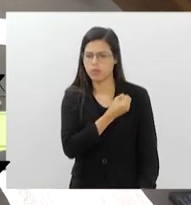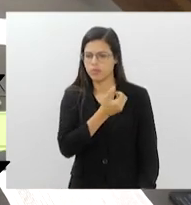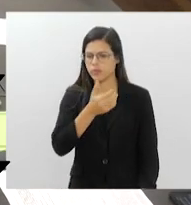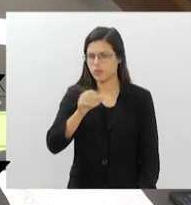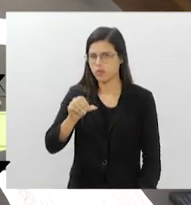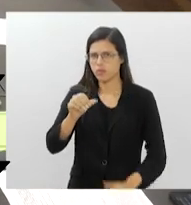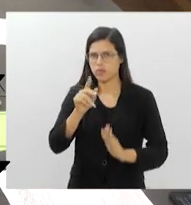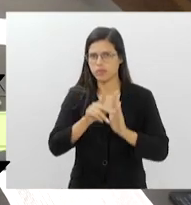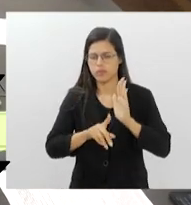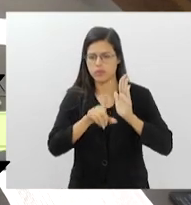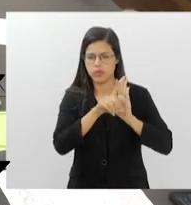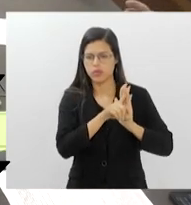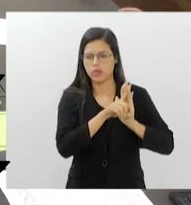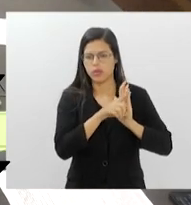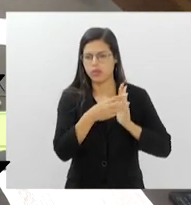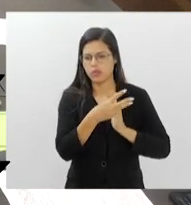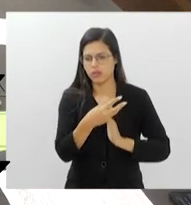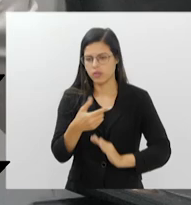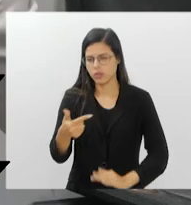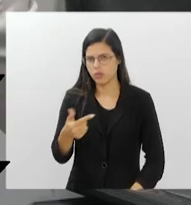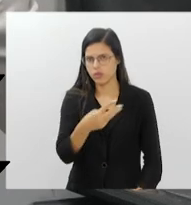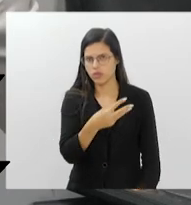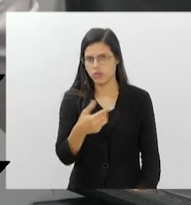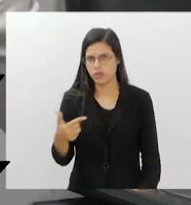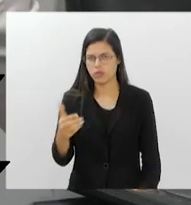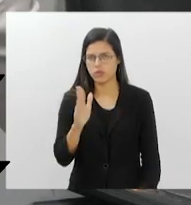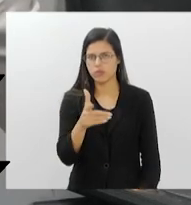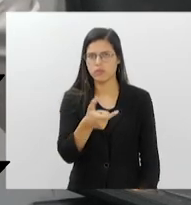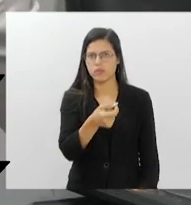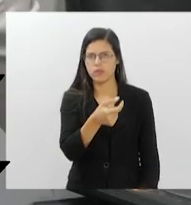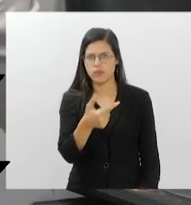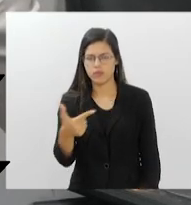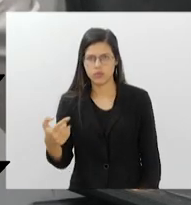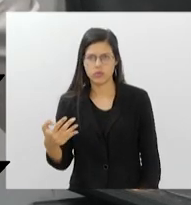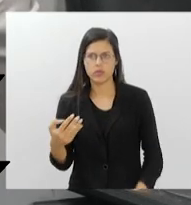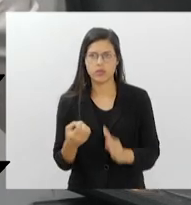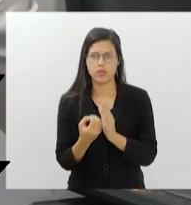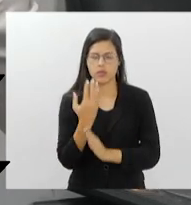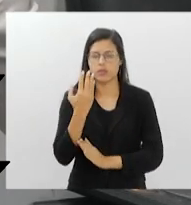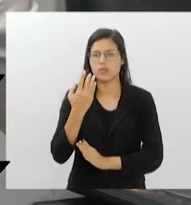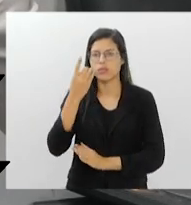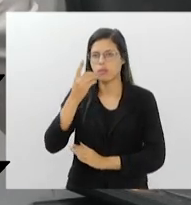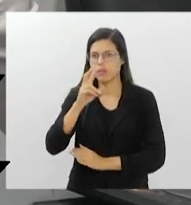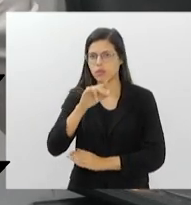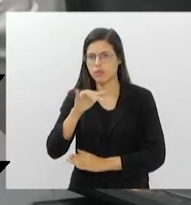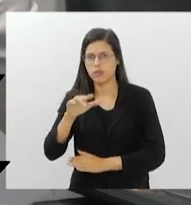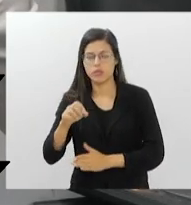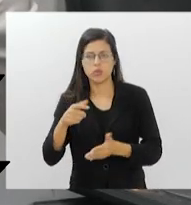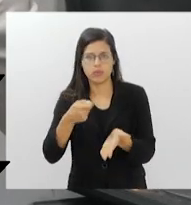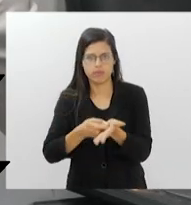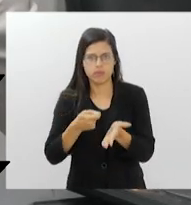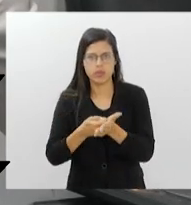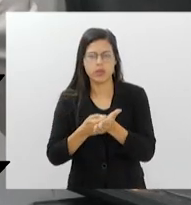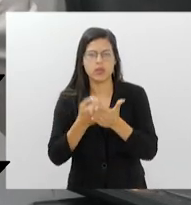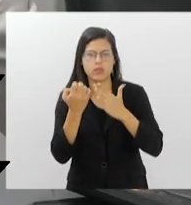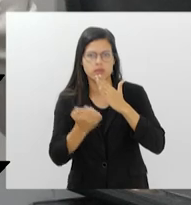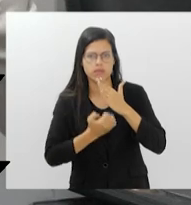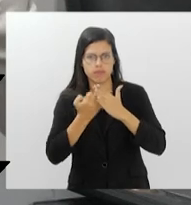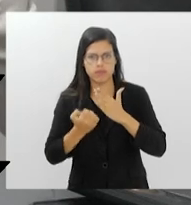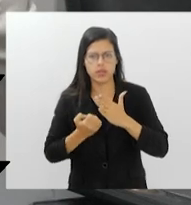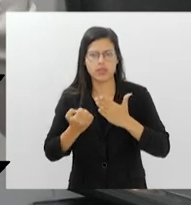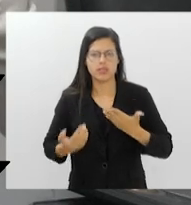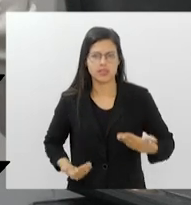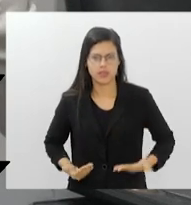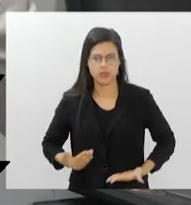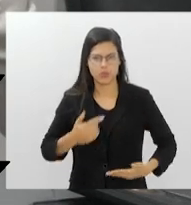19 projeto de lei 32 32 e 24 de autoria do deputado Vinícius cozolino que obriga as concessionárias prestadoras de serviços